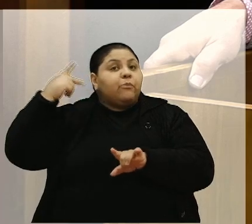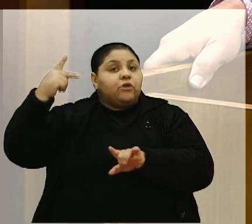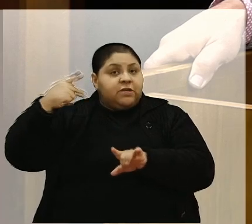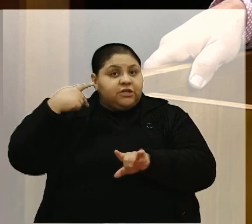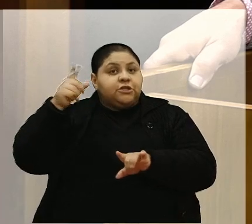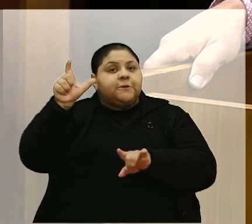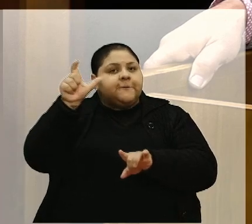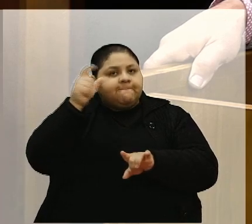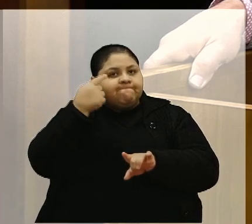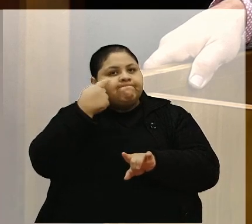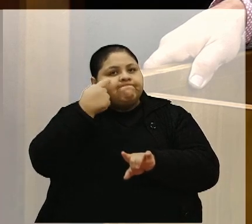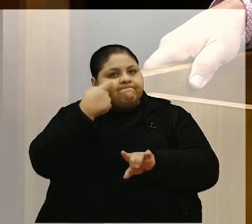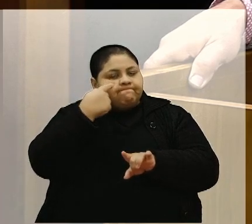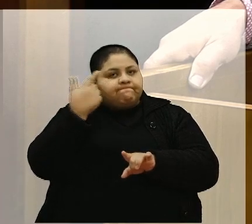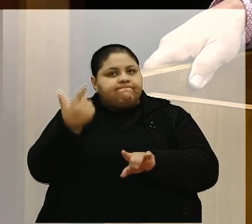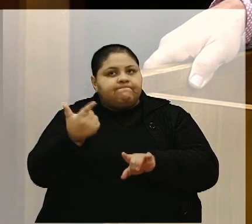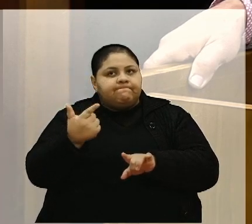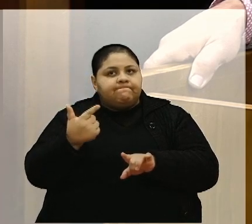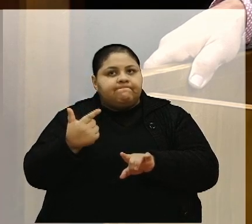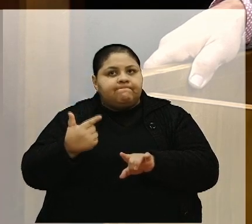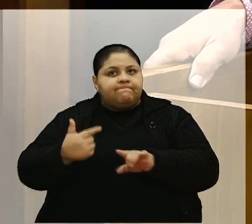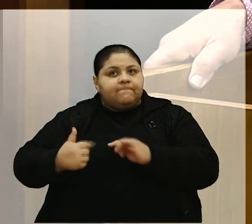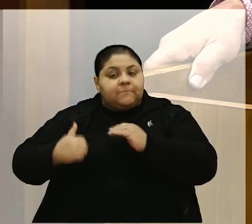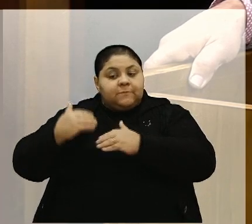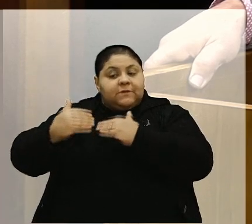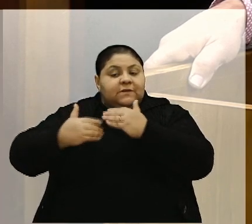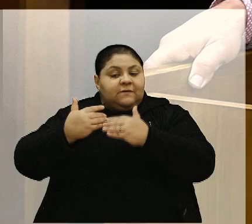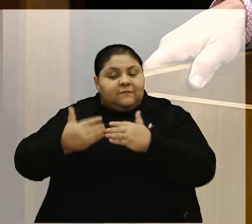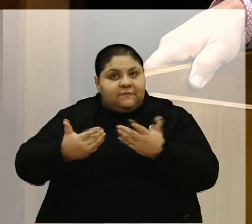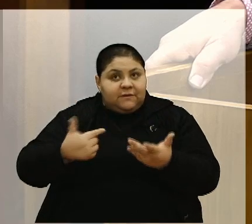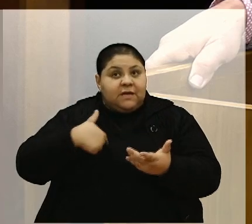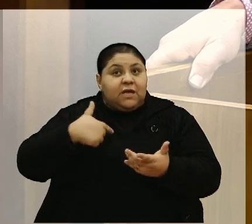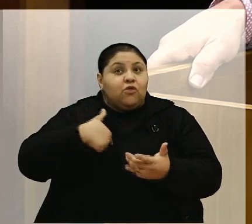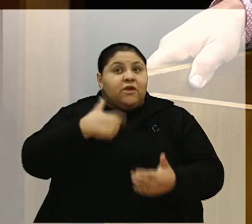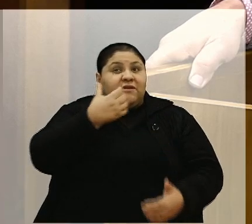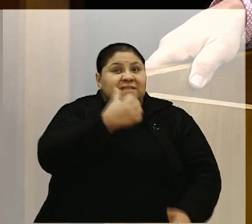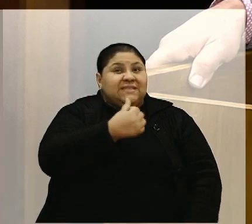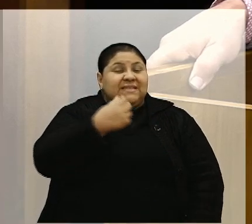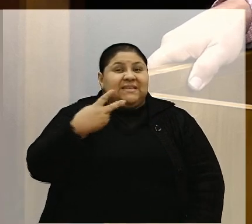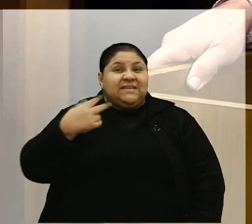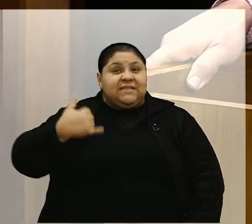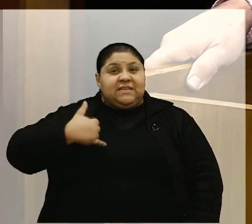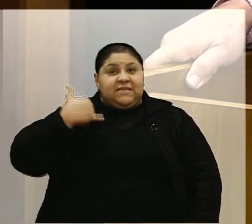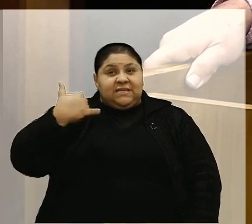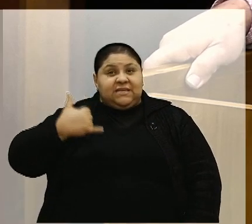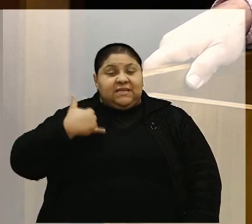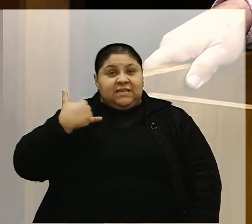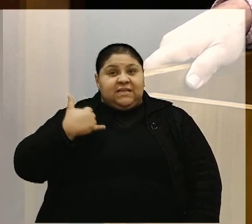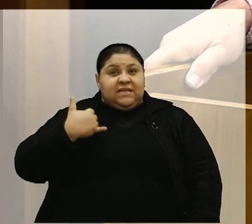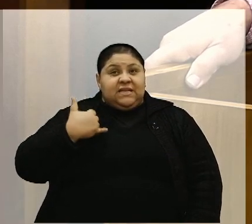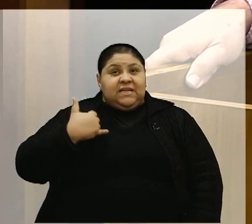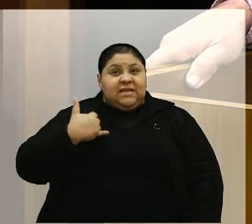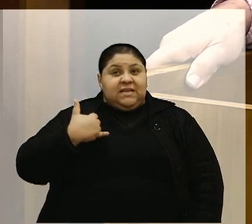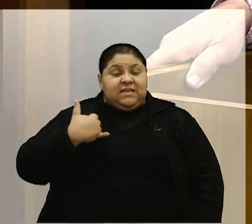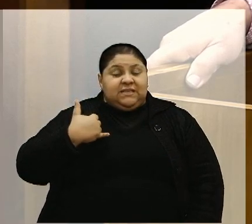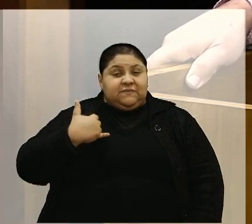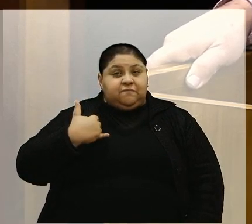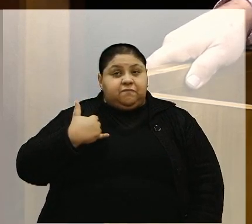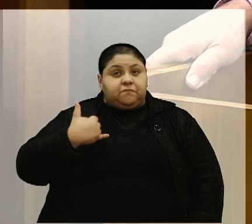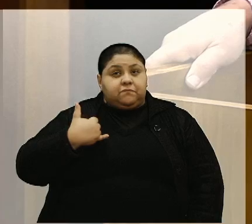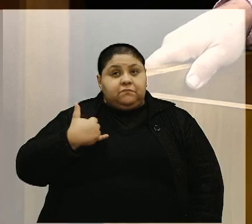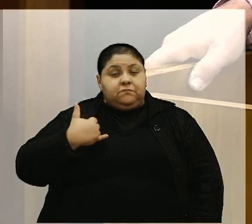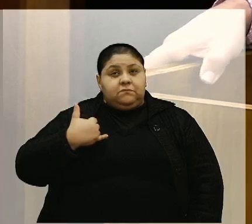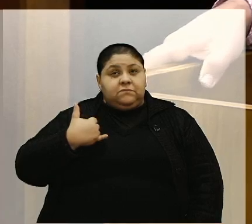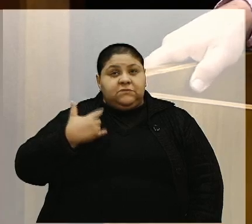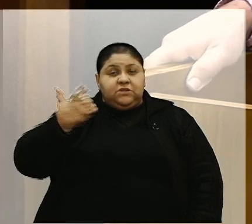Que caminhada infeliz é essa? Posso deixar? Eu tenho 62 anos de idade. Se é para eu pegar essa caminhada ali, para